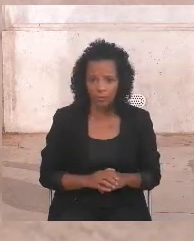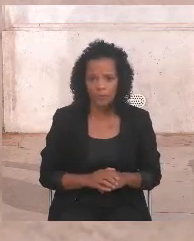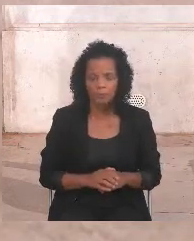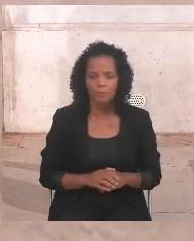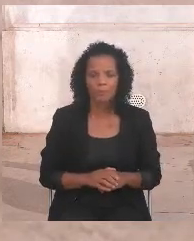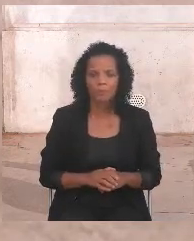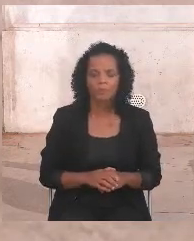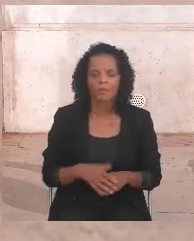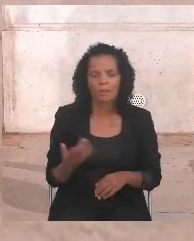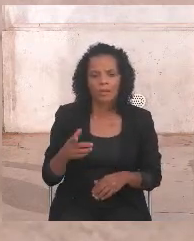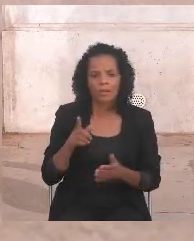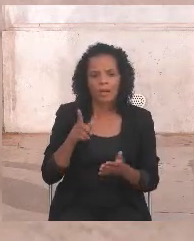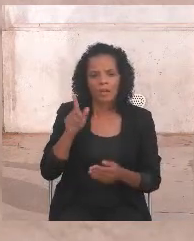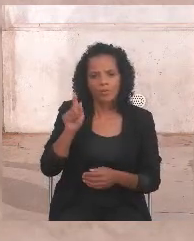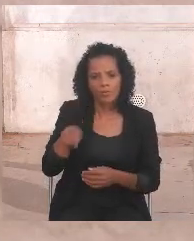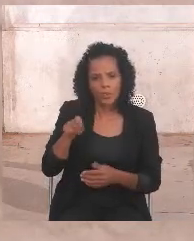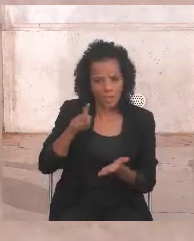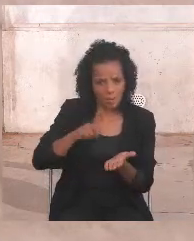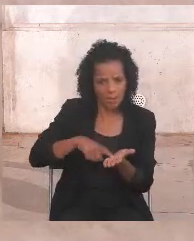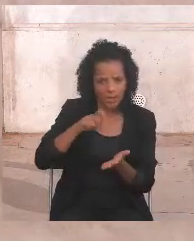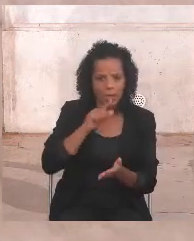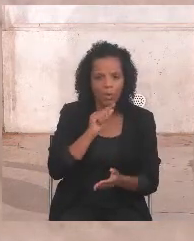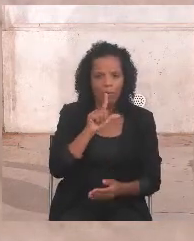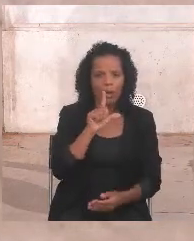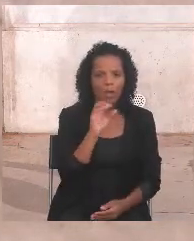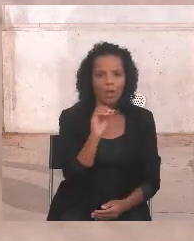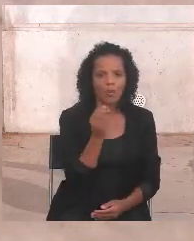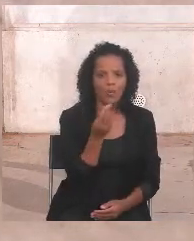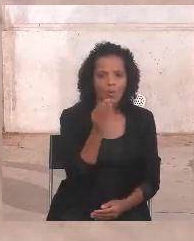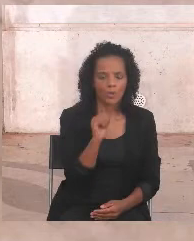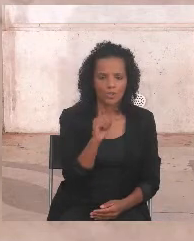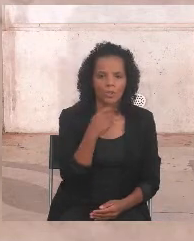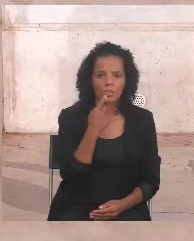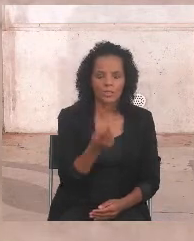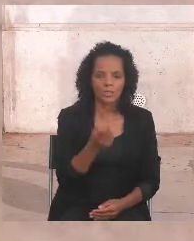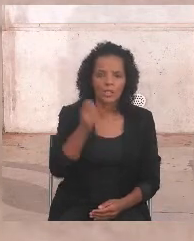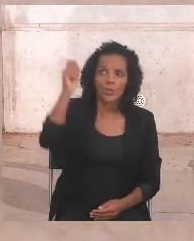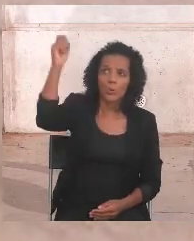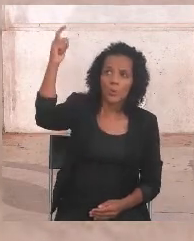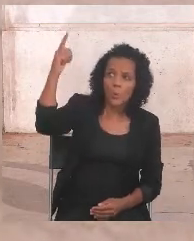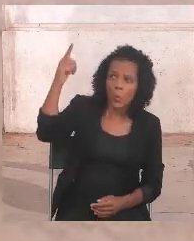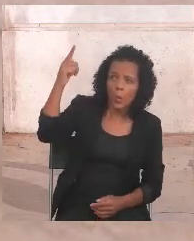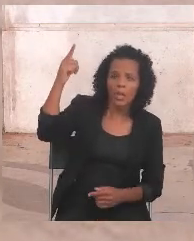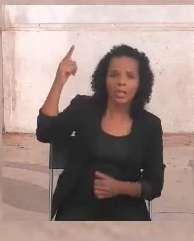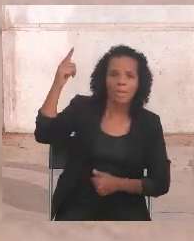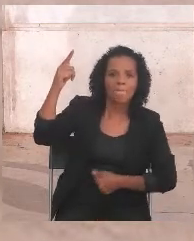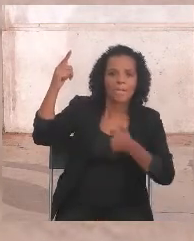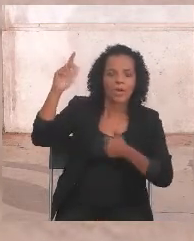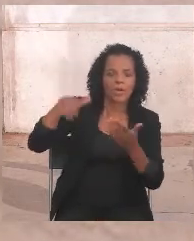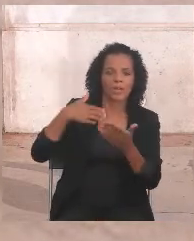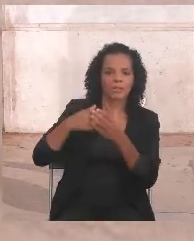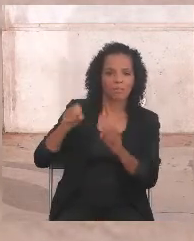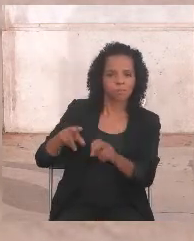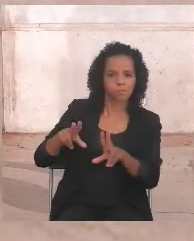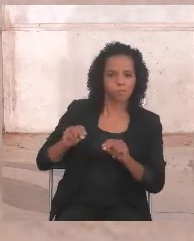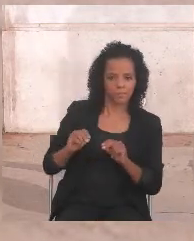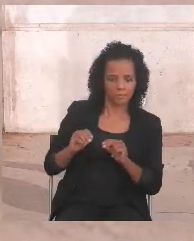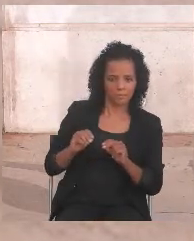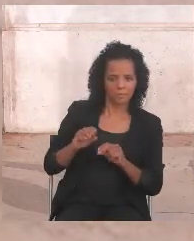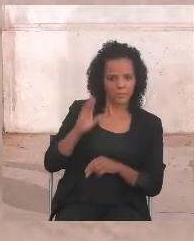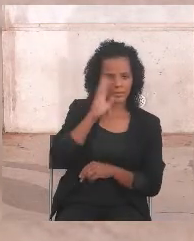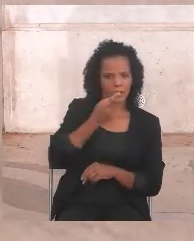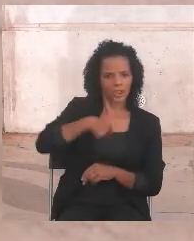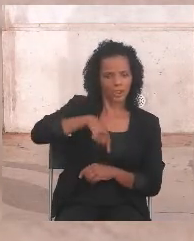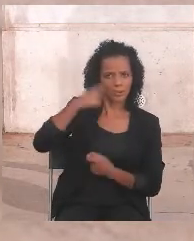Um juiz americano, Louis de Brandeis, dizia que a luz do sol é o melhor desinfetante. E se